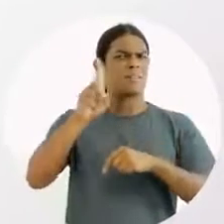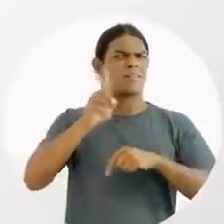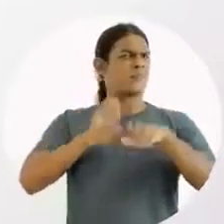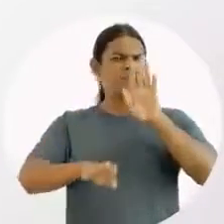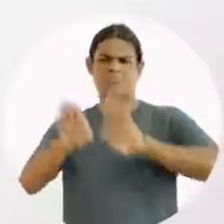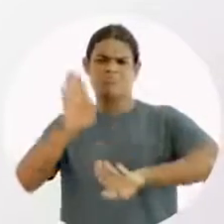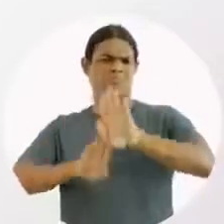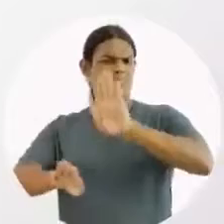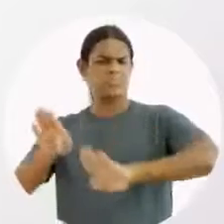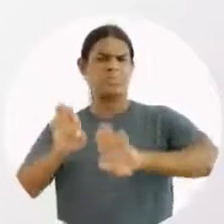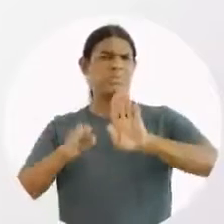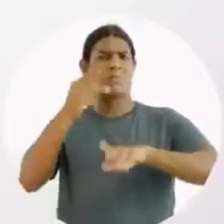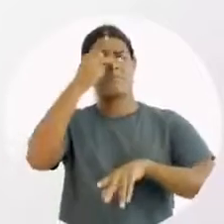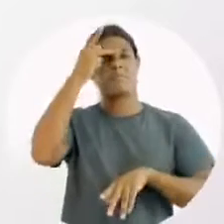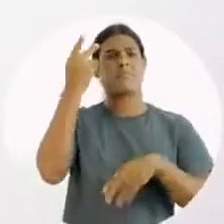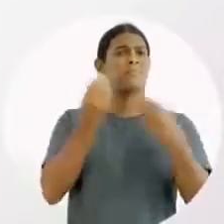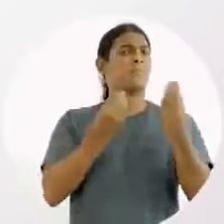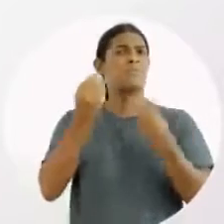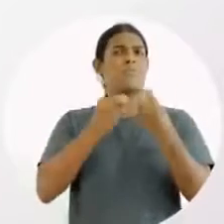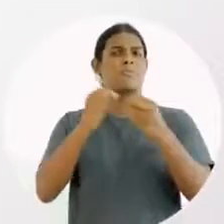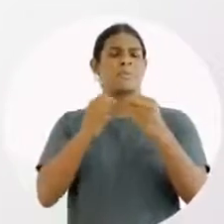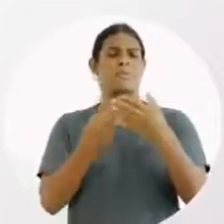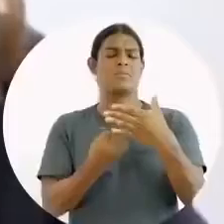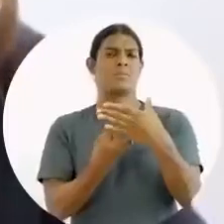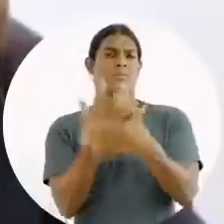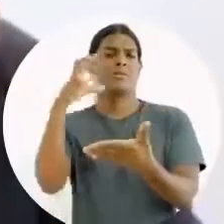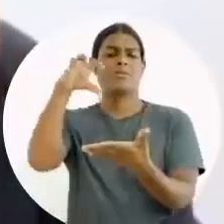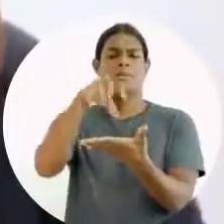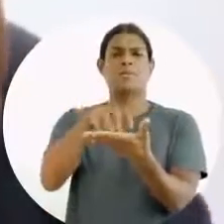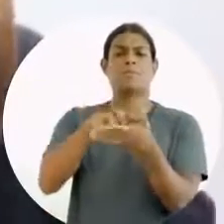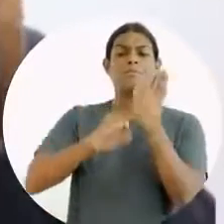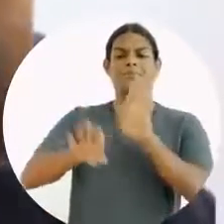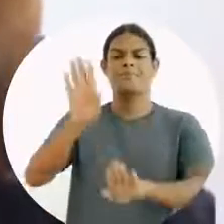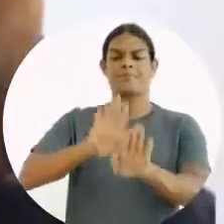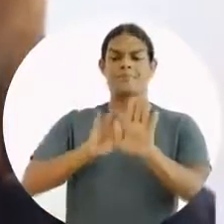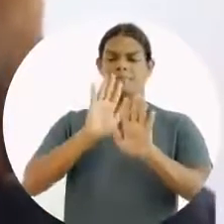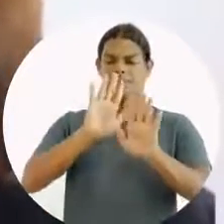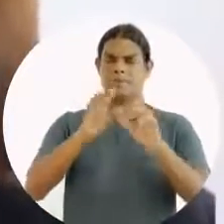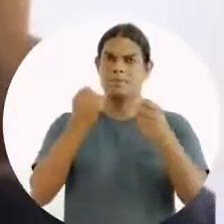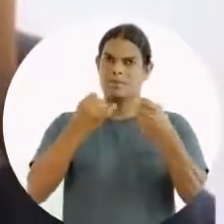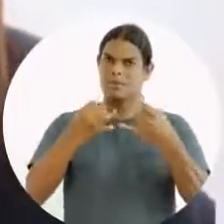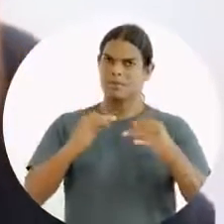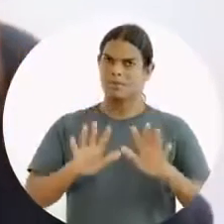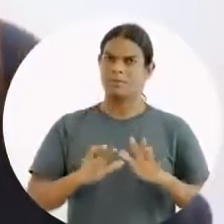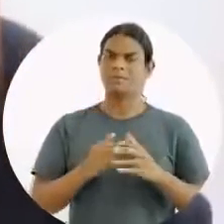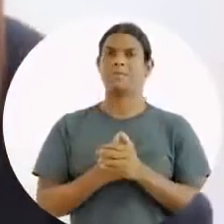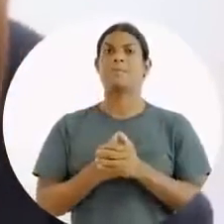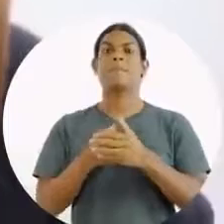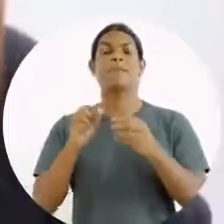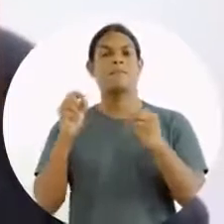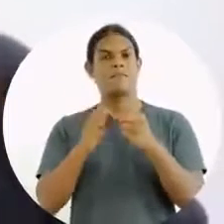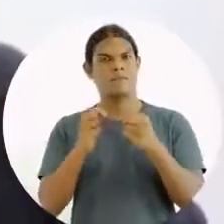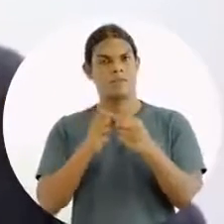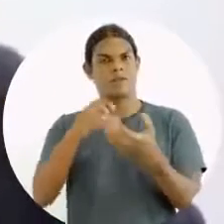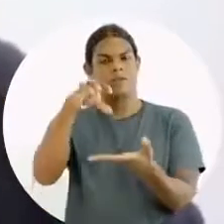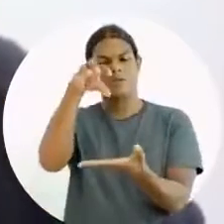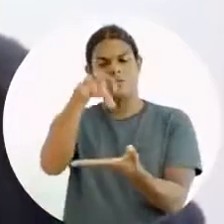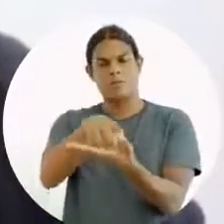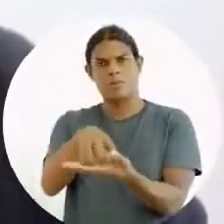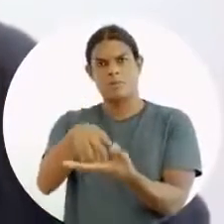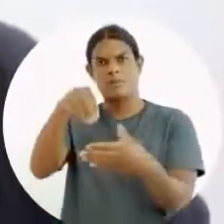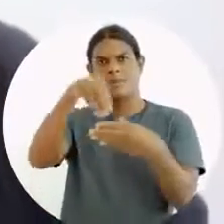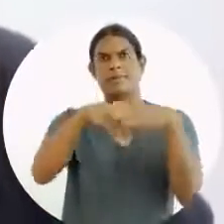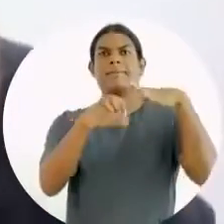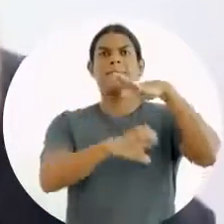cuidava das pessoas, e como ela lança um departamento para cuidar delas? A explicação é muito simples. Eles criaram um